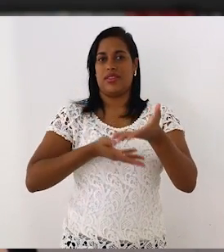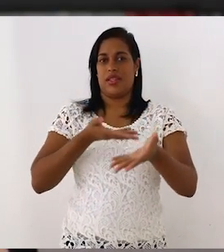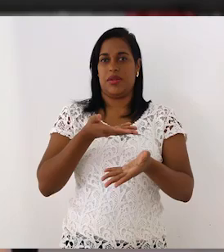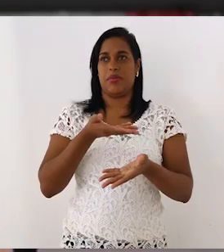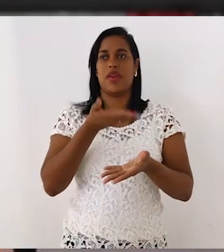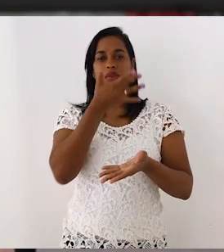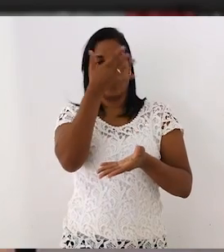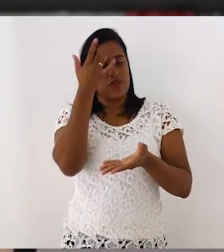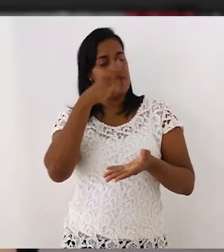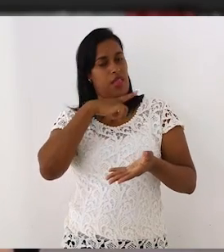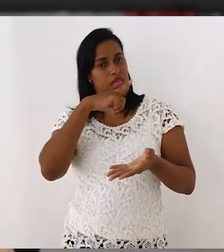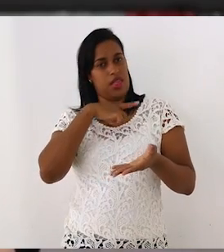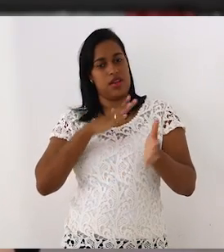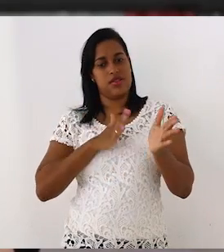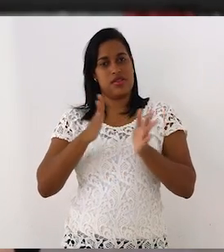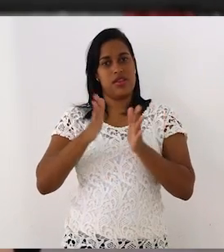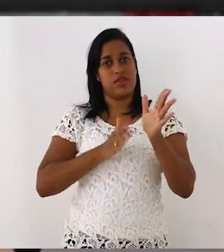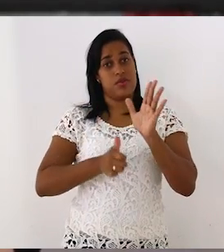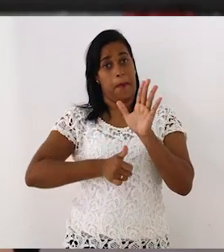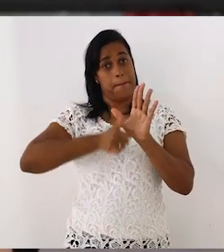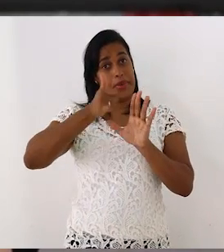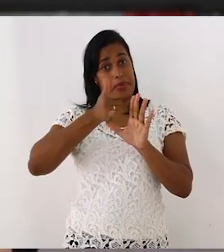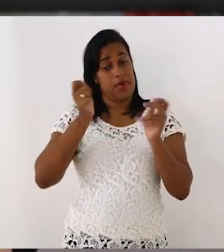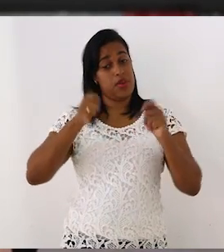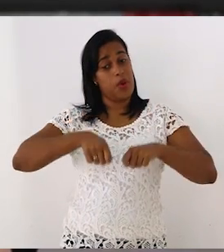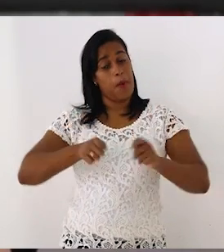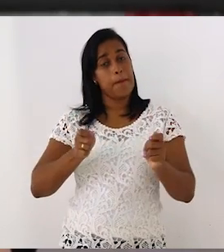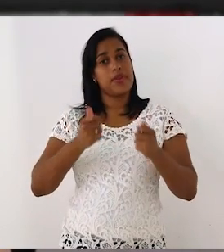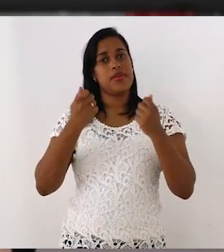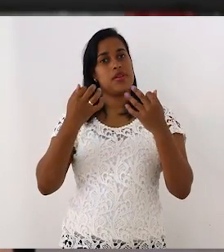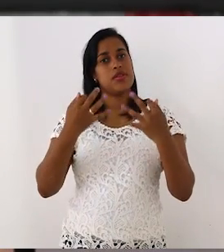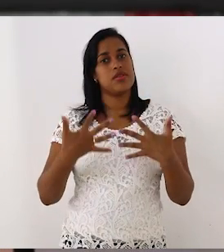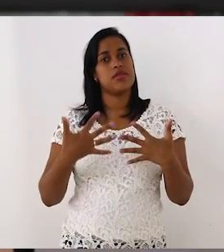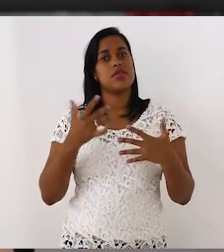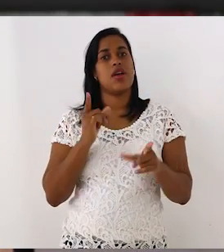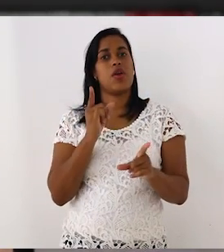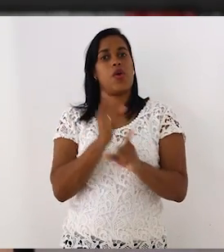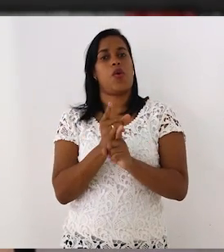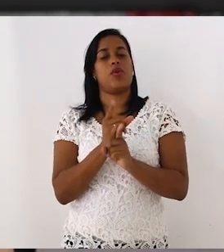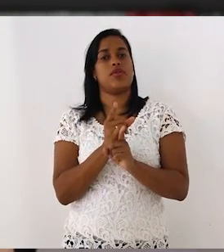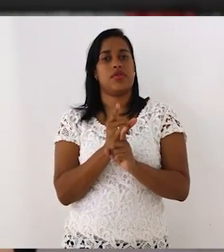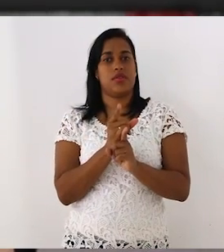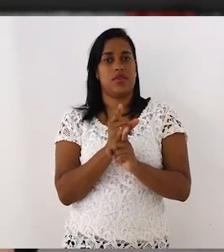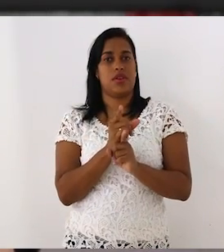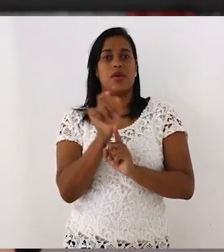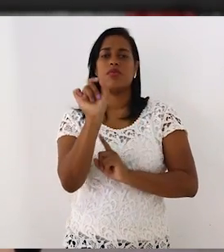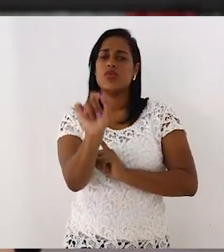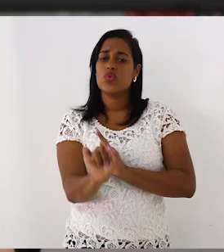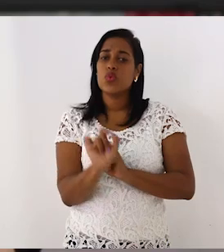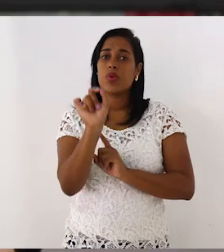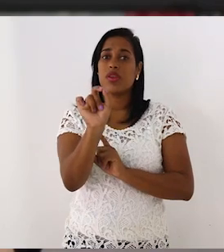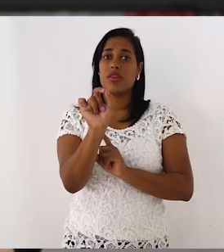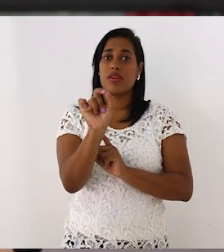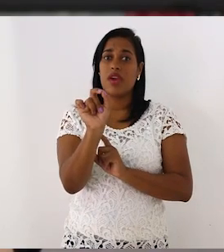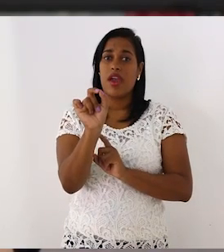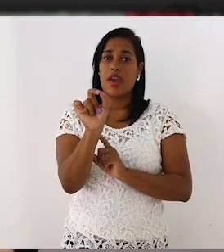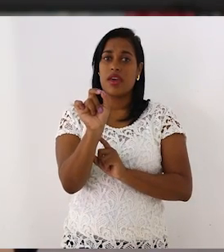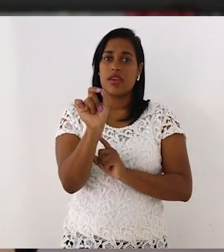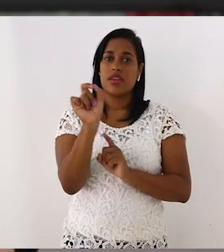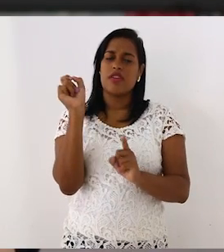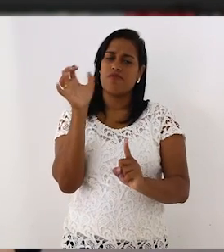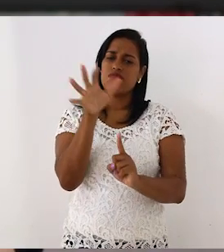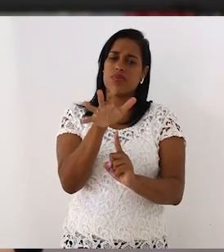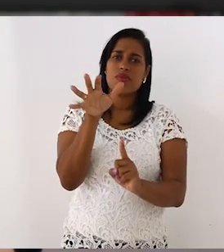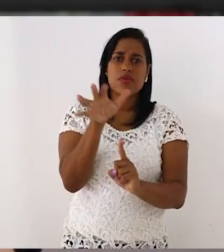acesso. A primeira competência é identificarmos o que influencia o